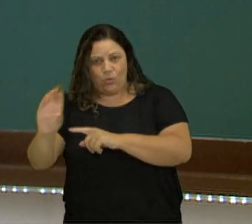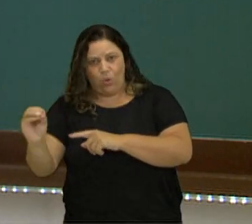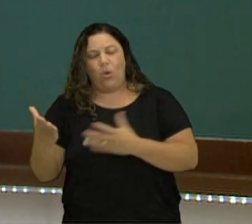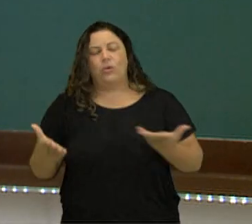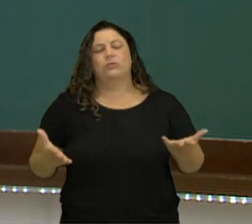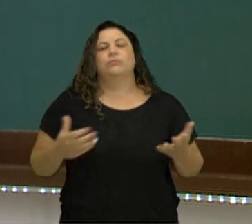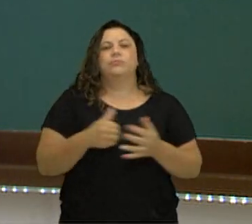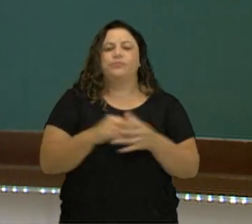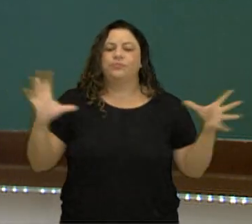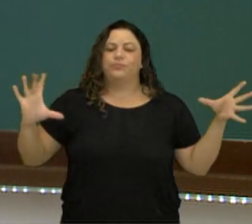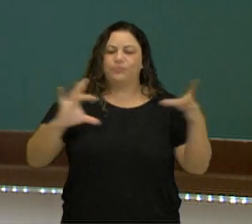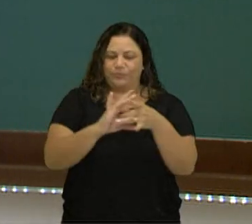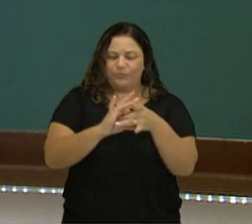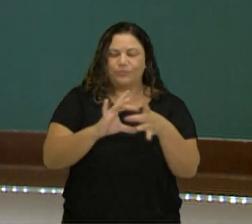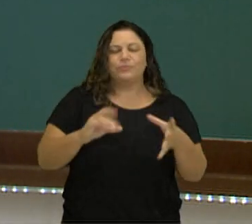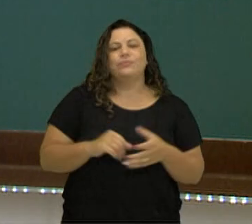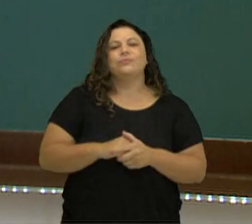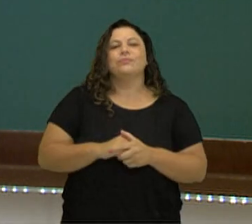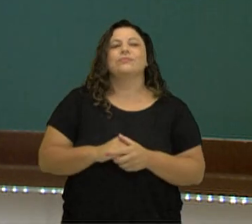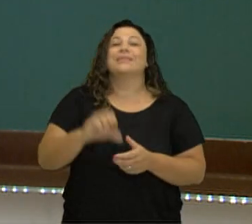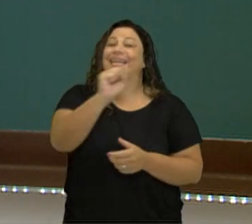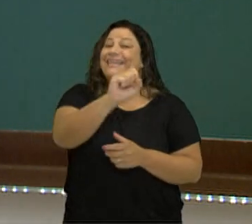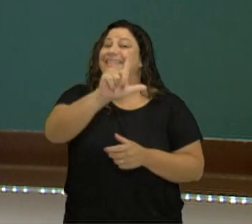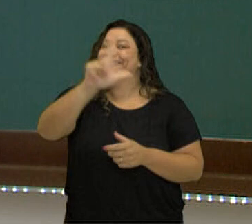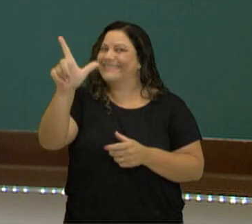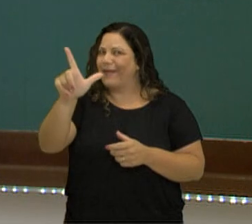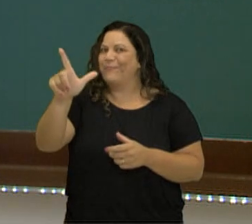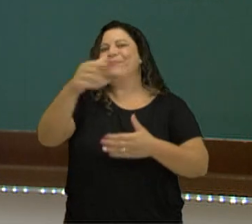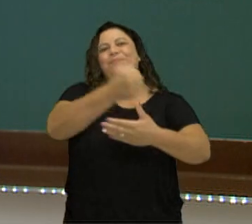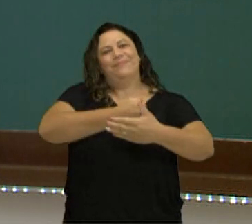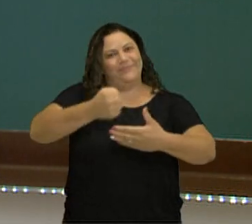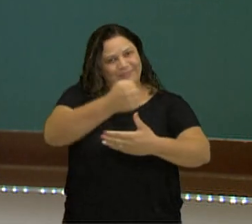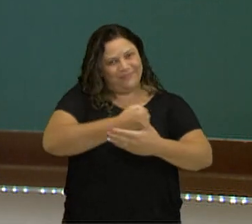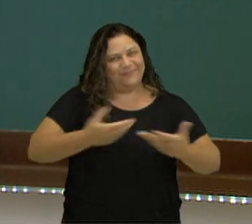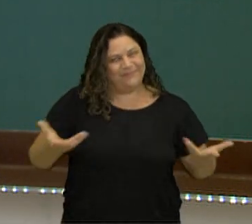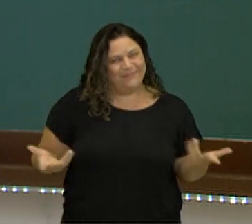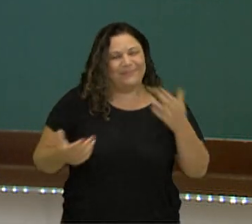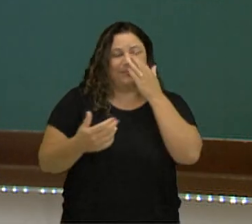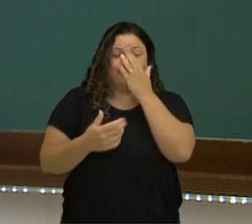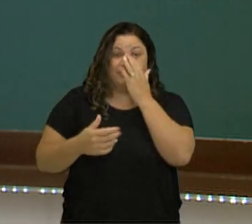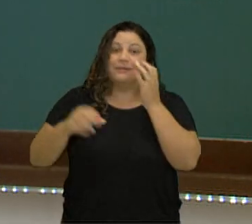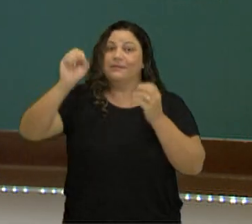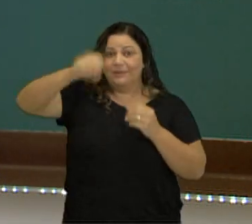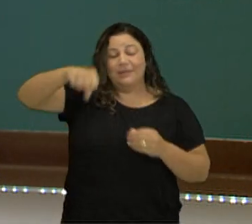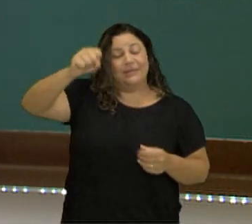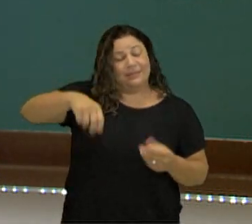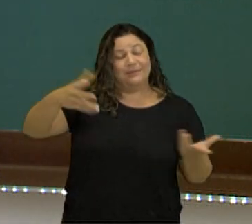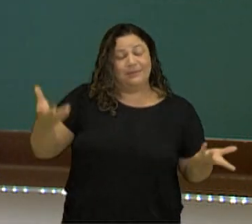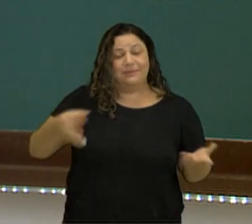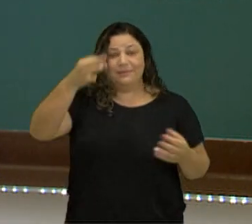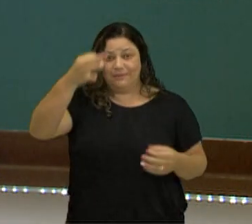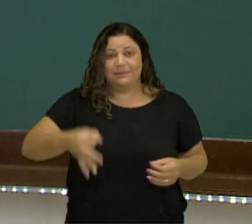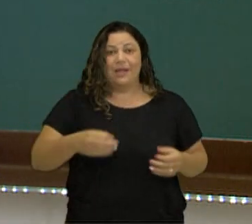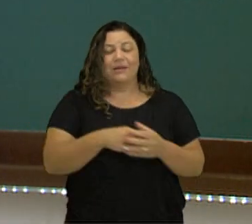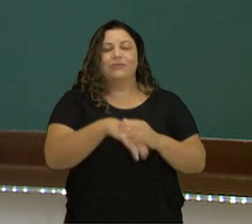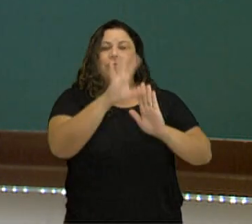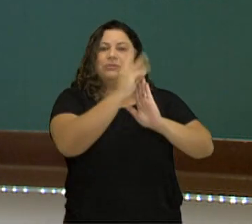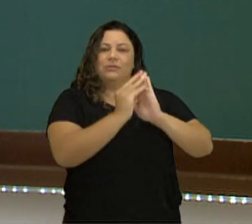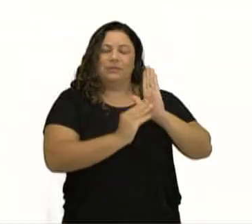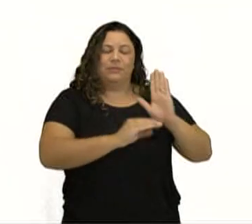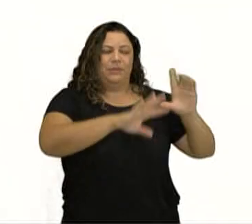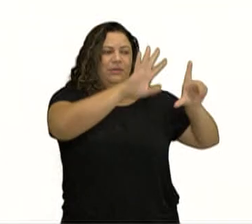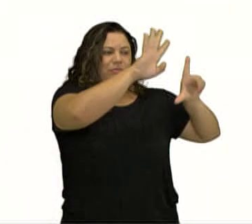de sódio, que é o nosso sal de cozinha, tá certo? Esses são elementos lá da nossa tabela